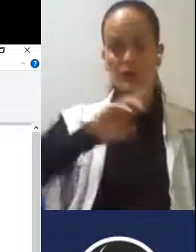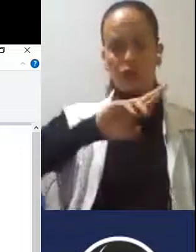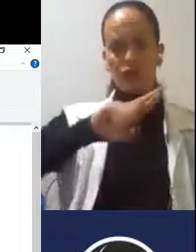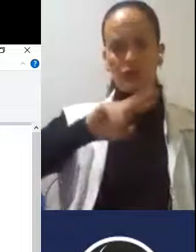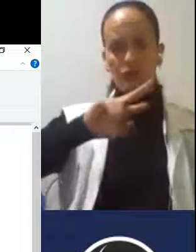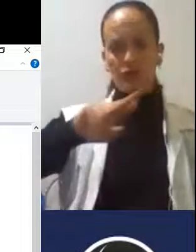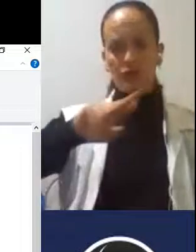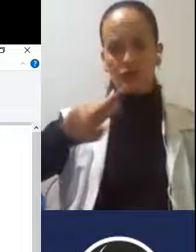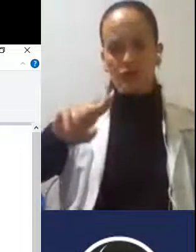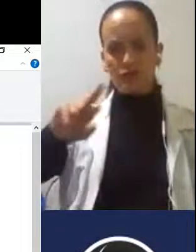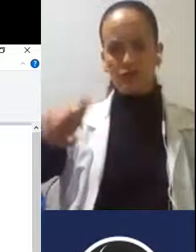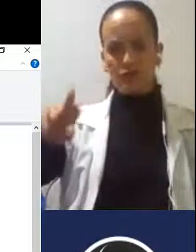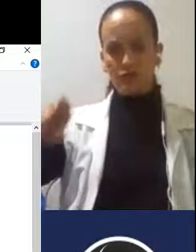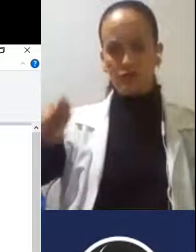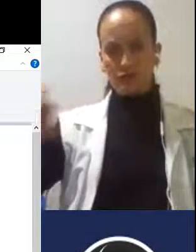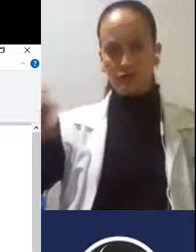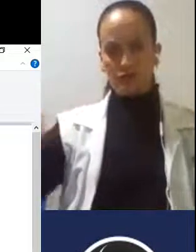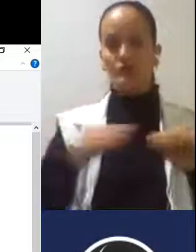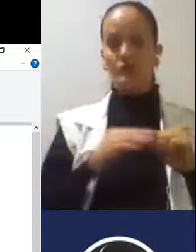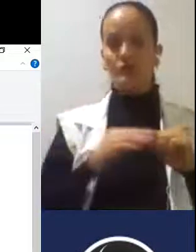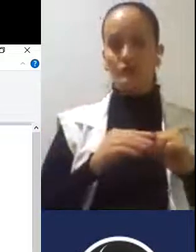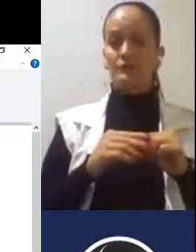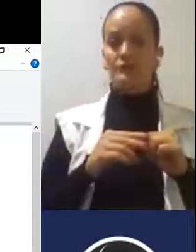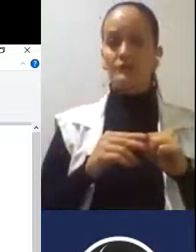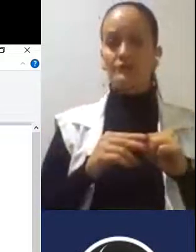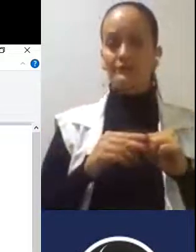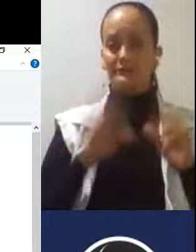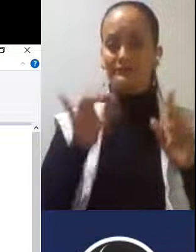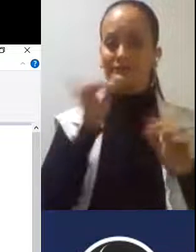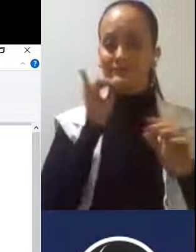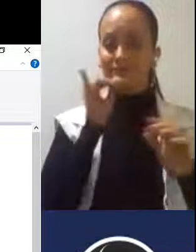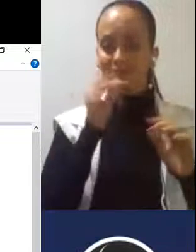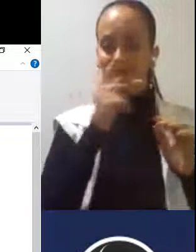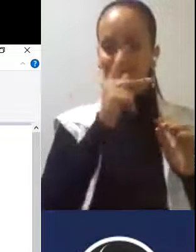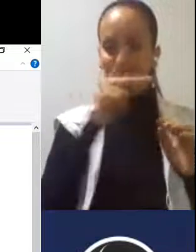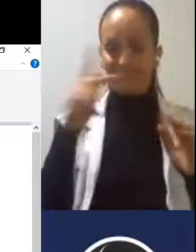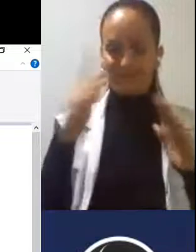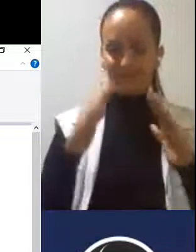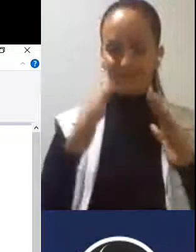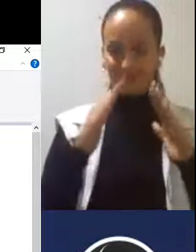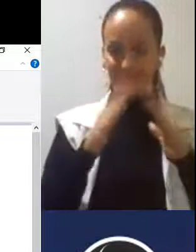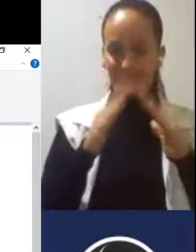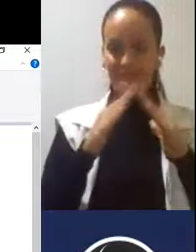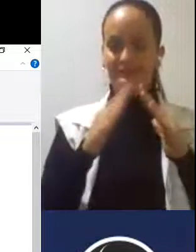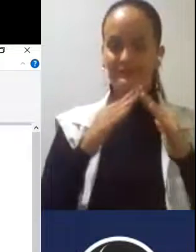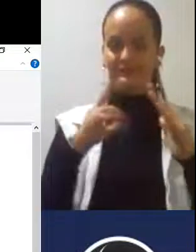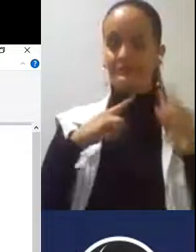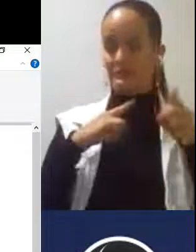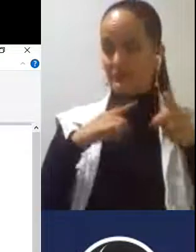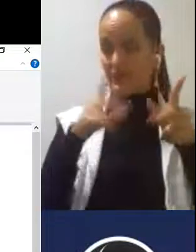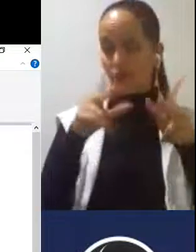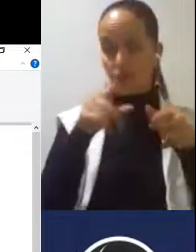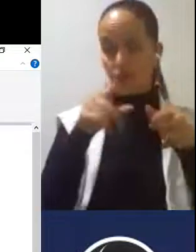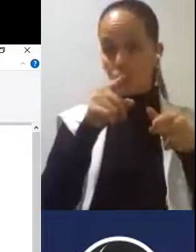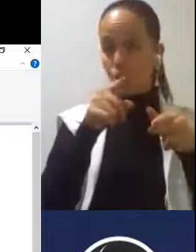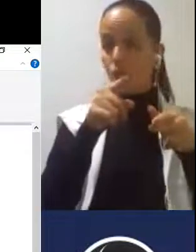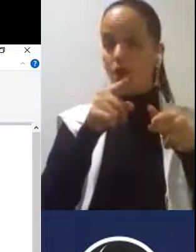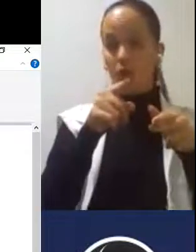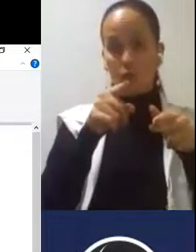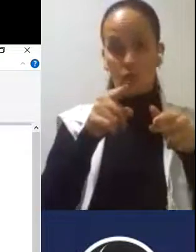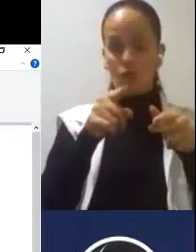elétrica, né, quando a gente, na casa da gente, por exemplo, nas residências, a gente tem essa fonte aqui de 220 volts. E as cargas todas